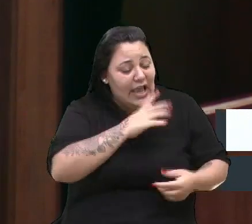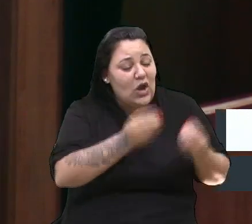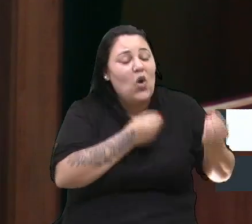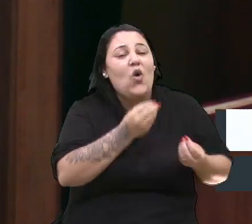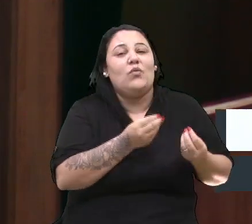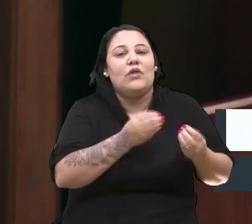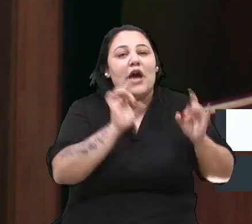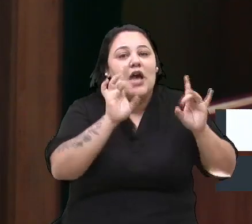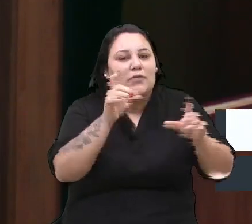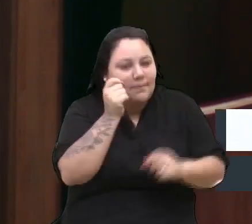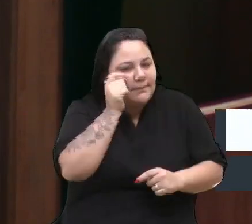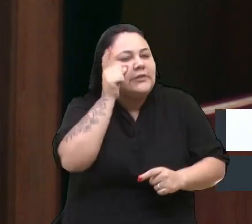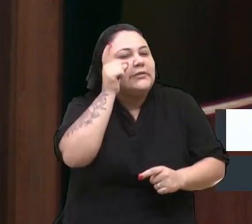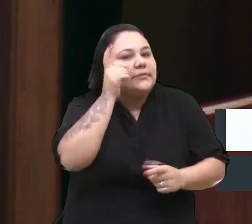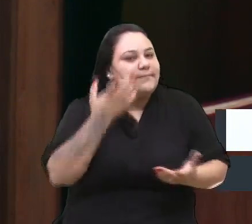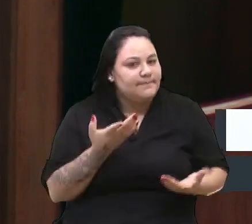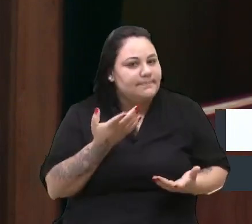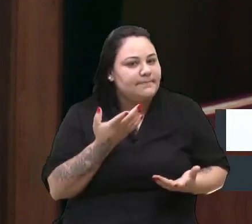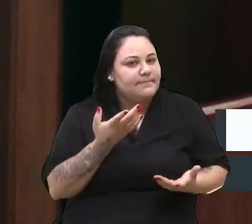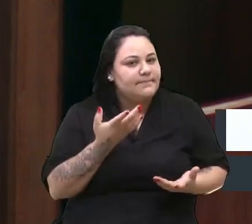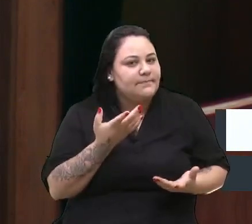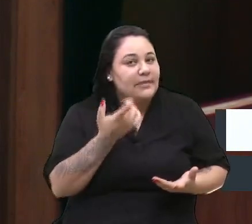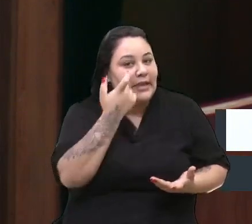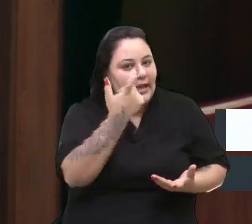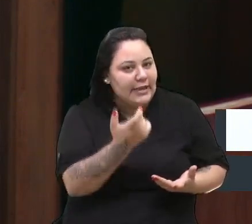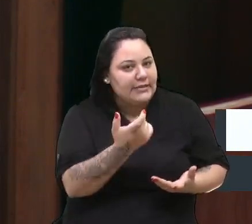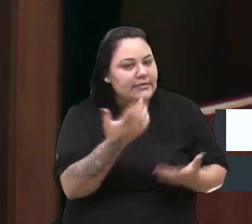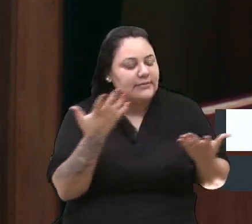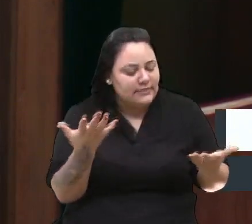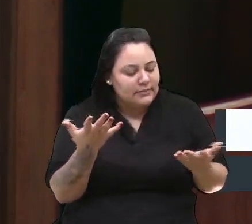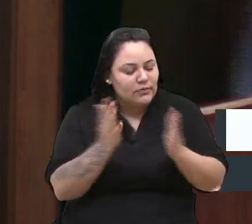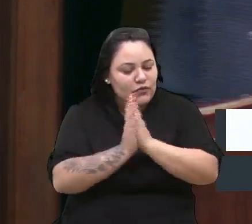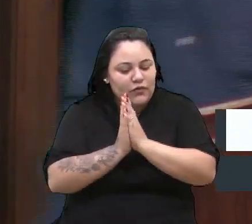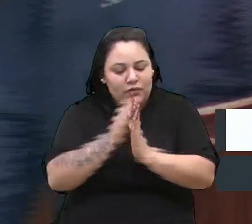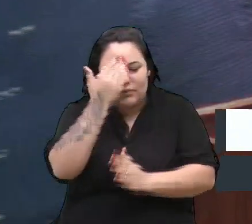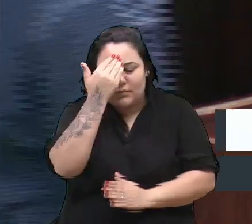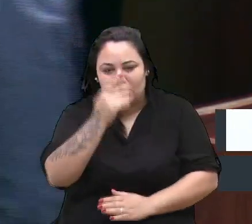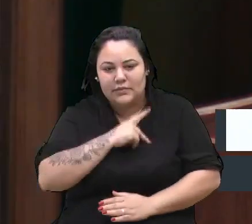Basta abrir os olhos e não manter eles sempre fechados. Obrigado, senhor presidente. Obrigado. Juliano Valim com a palavra.